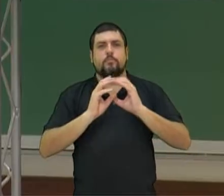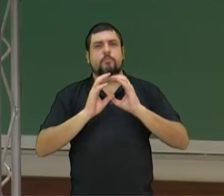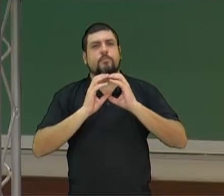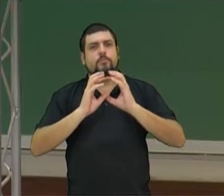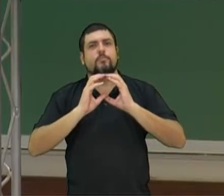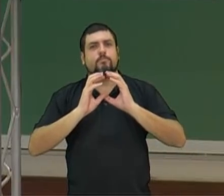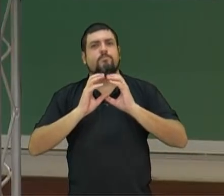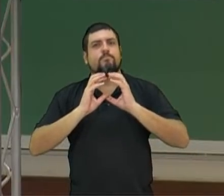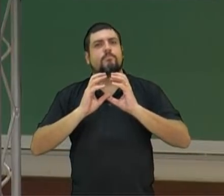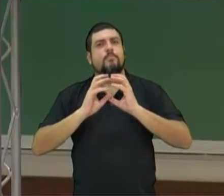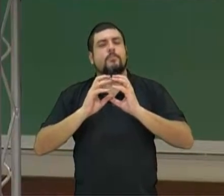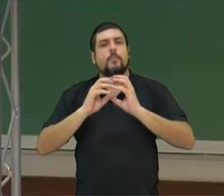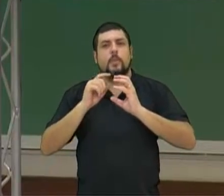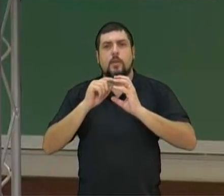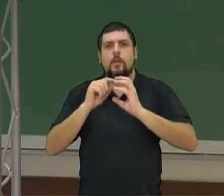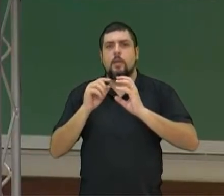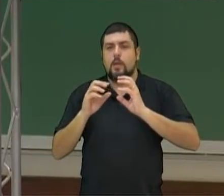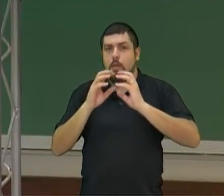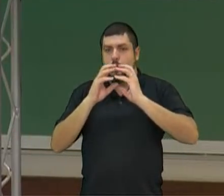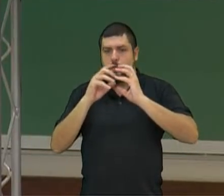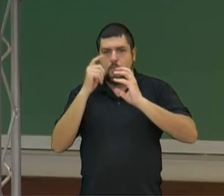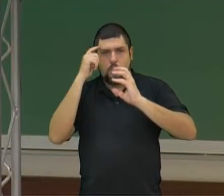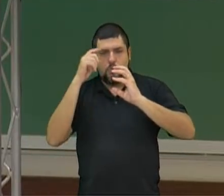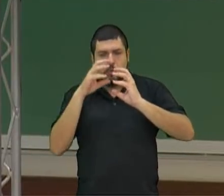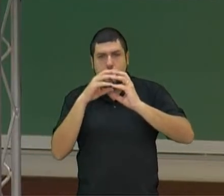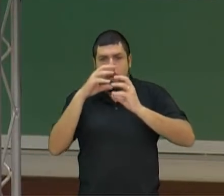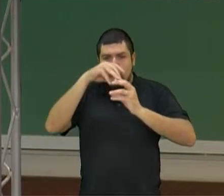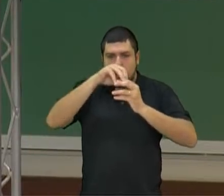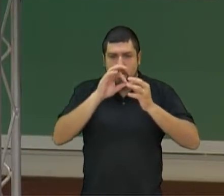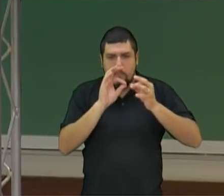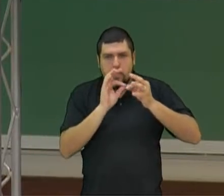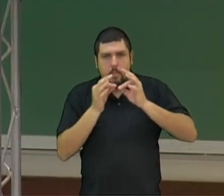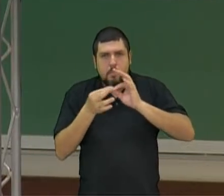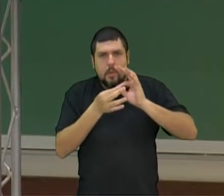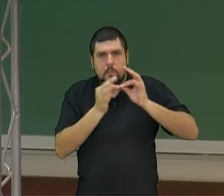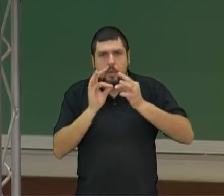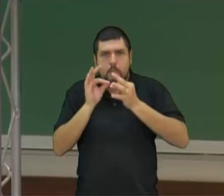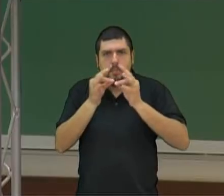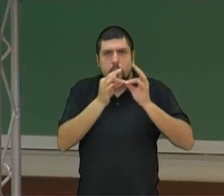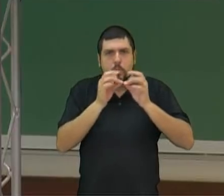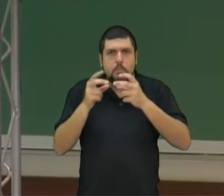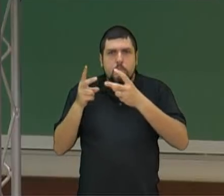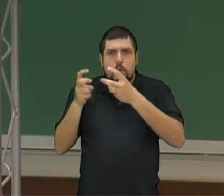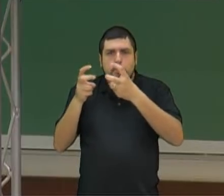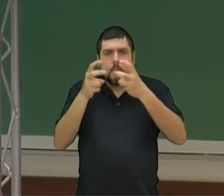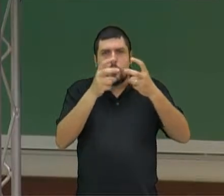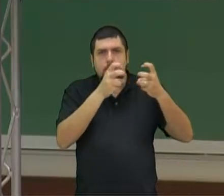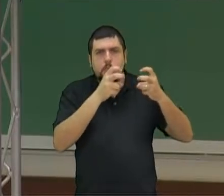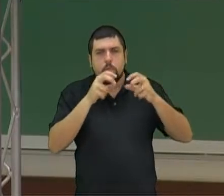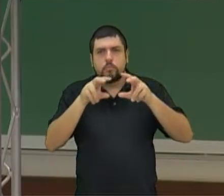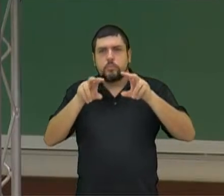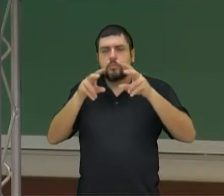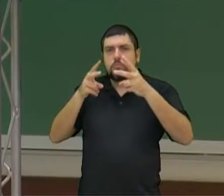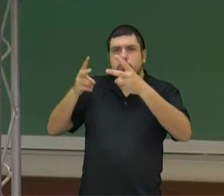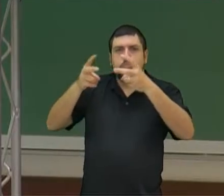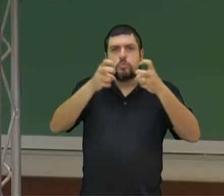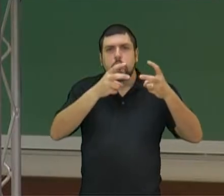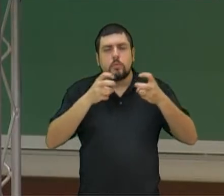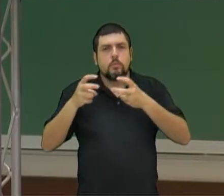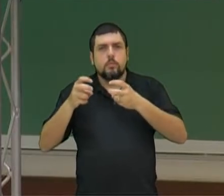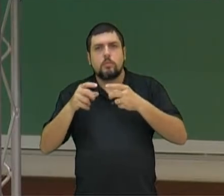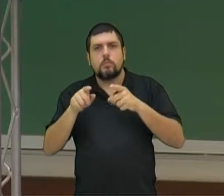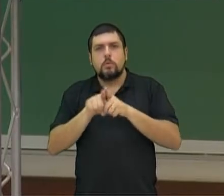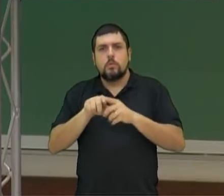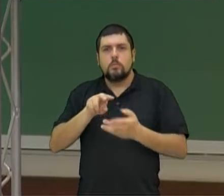lá que nós temos os neurônios, a gente percebe os estímulos ambientais, que faz com que nós nos desloquemos, o